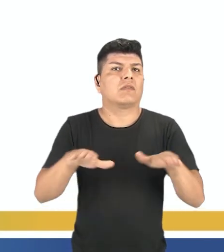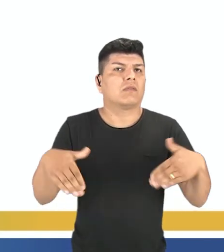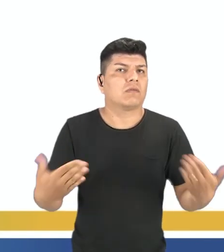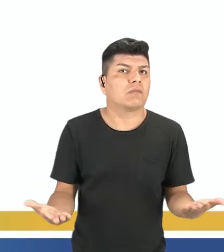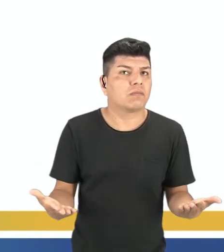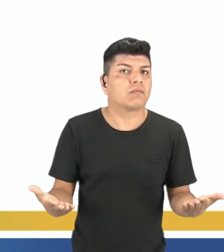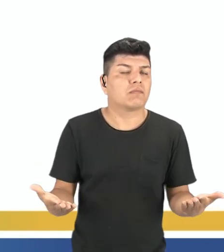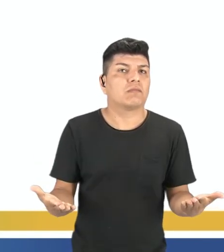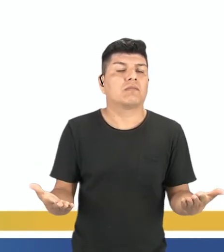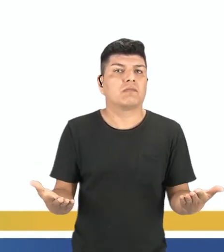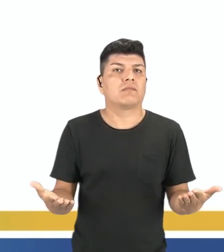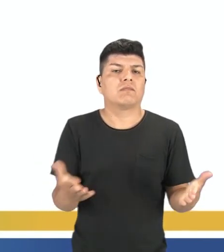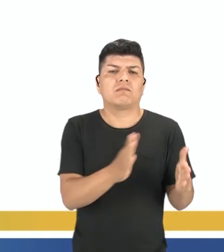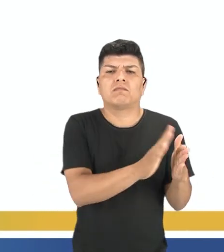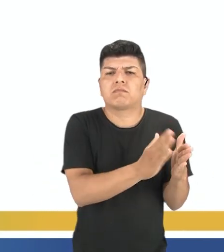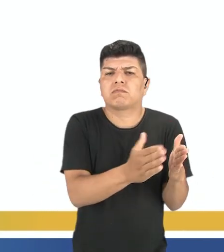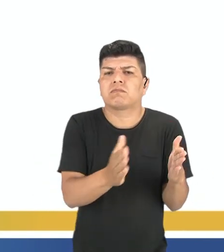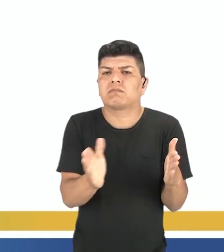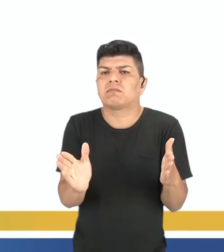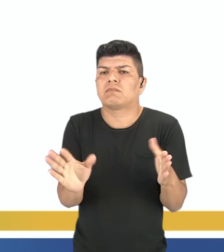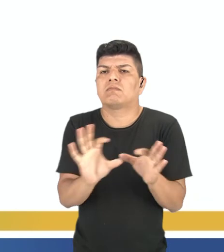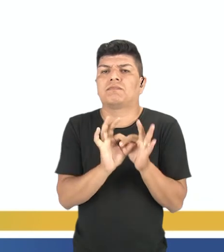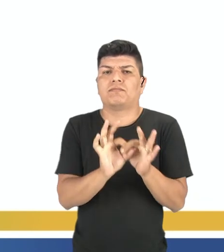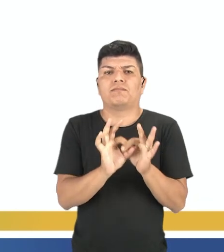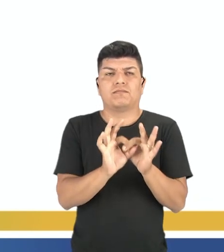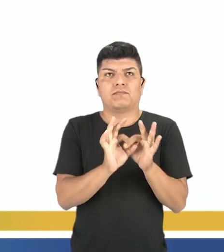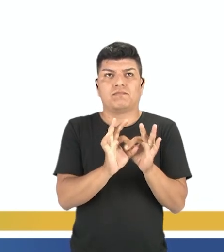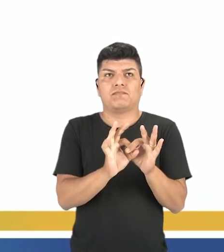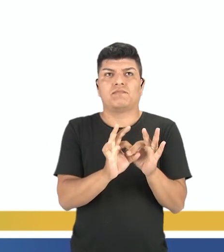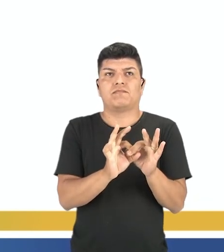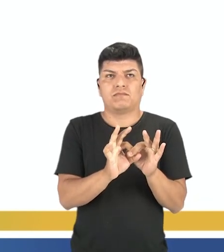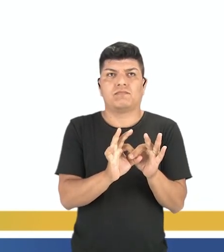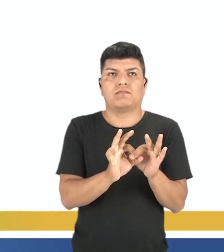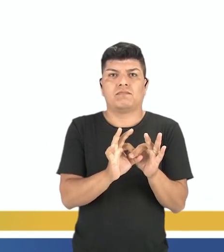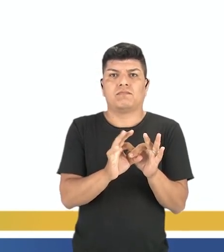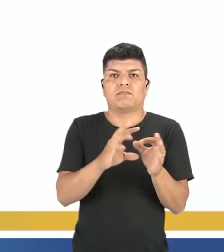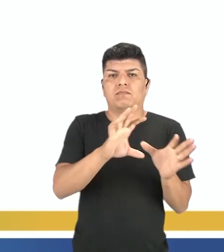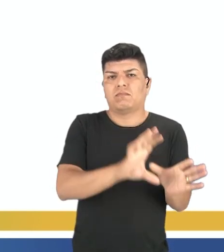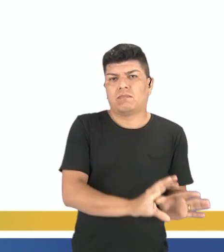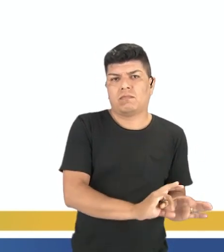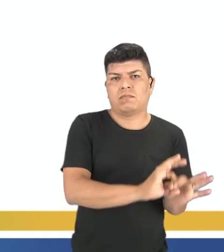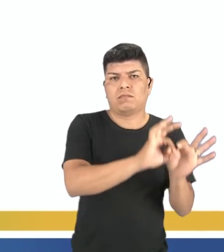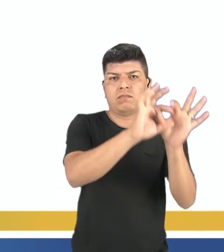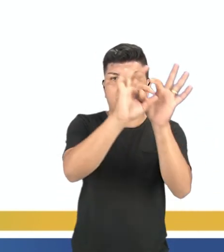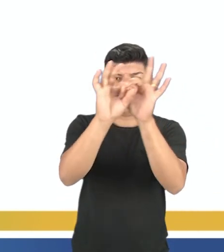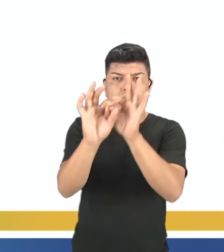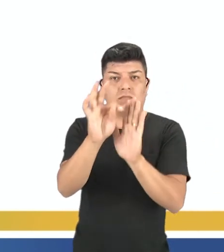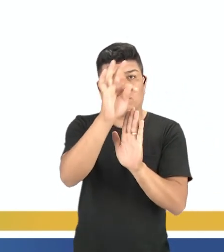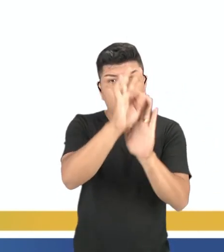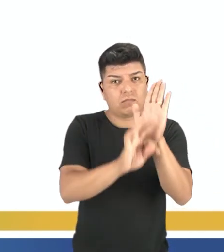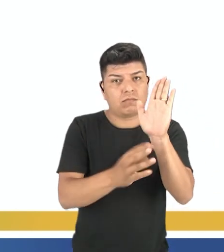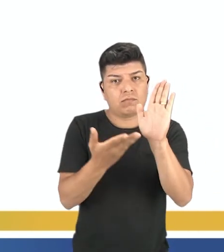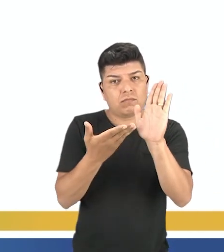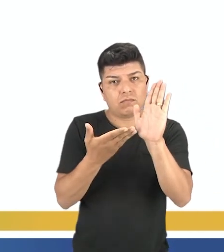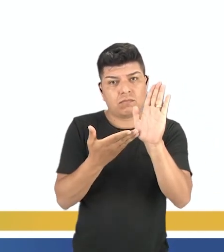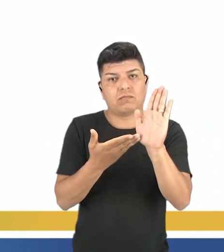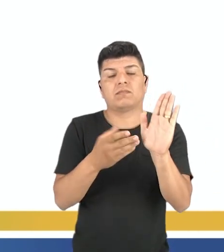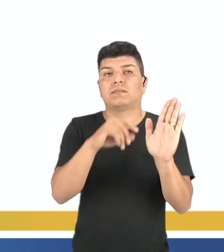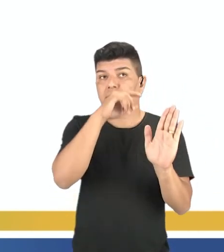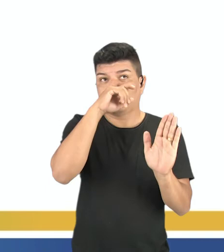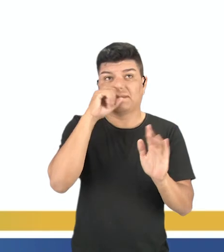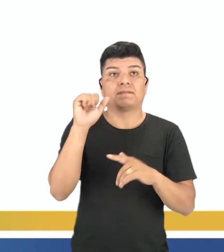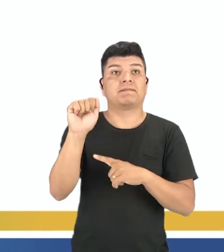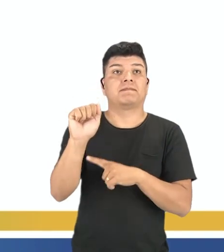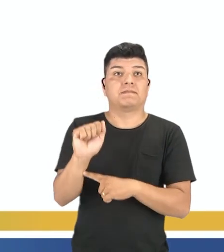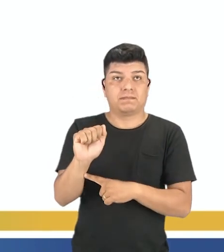esse, Que período que está relacionado a esse contexto que está lá nesse texto aí? Vai lá, alternativa